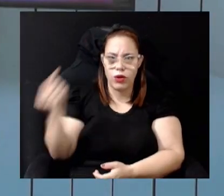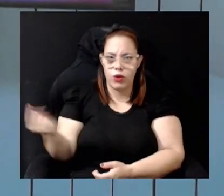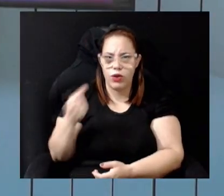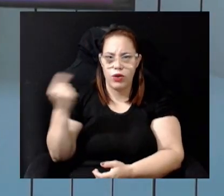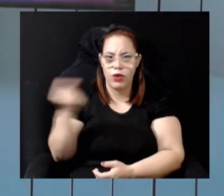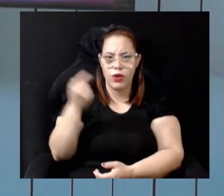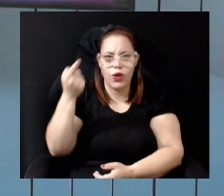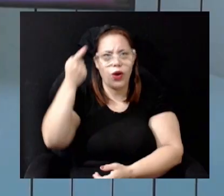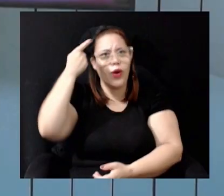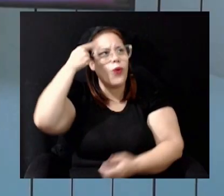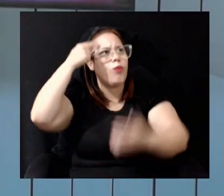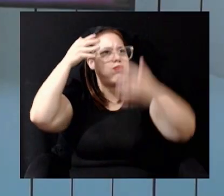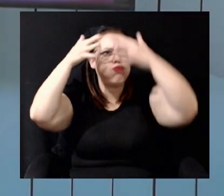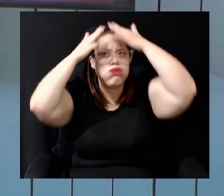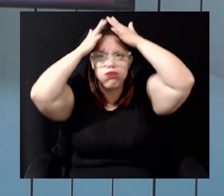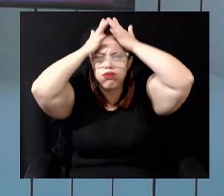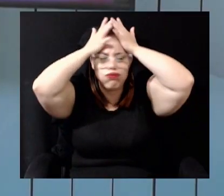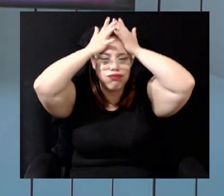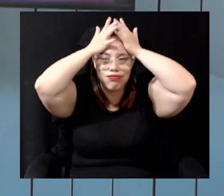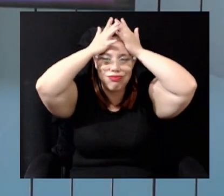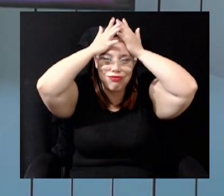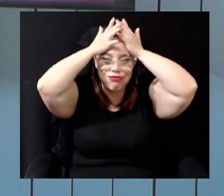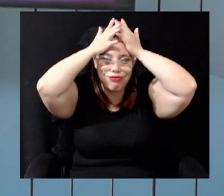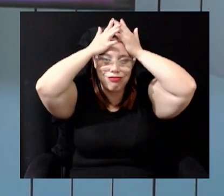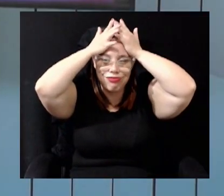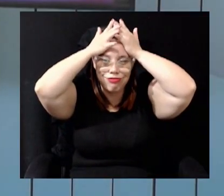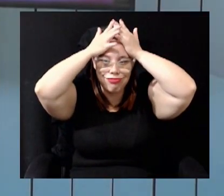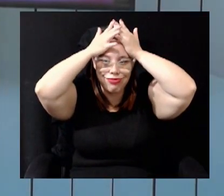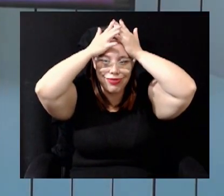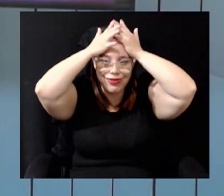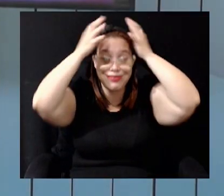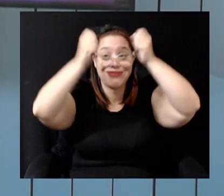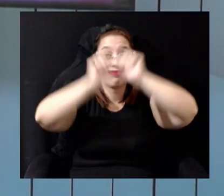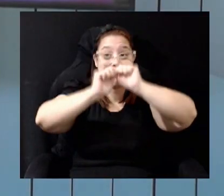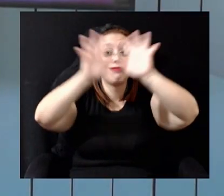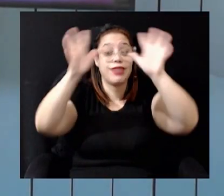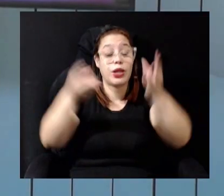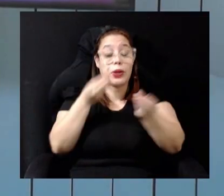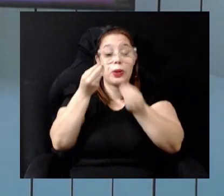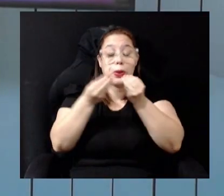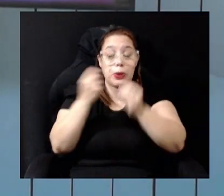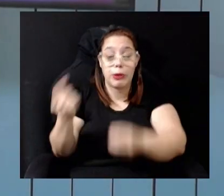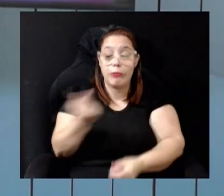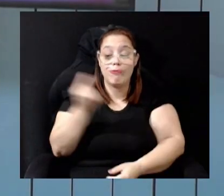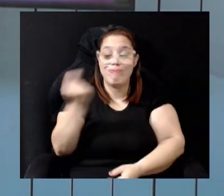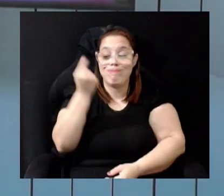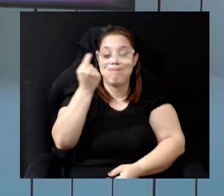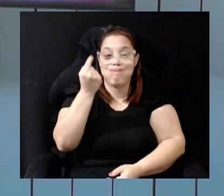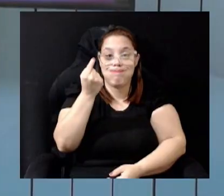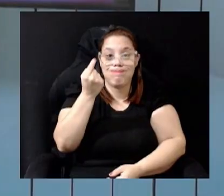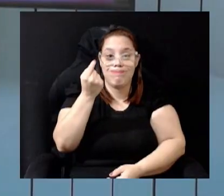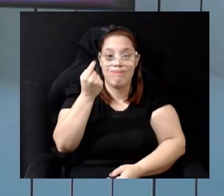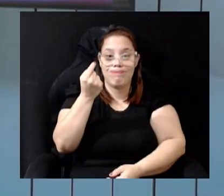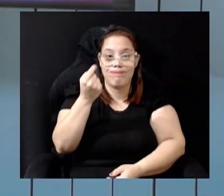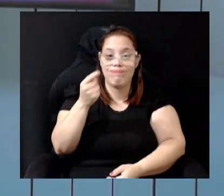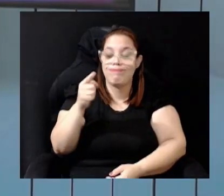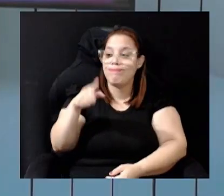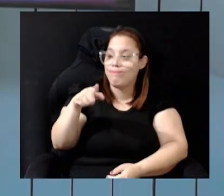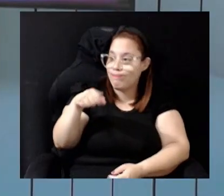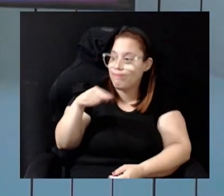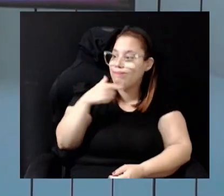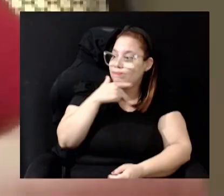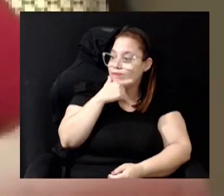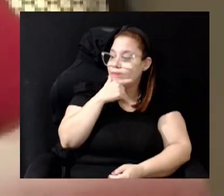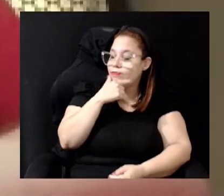agora, Felipe. Deu para ter uma ideia muito clara de como se forma. E o El Niño deve ter ajudado nesse sentido?